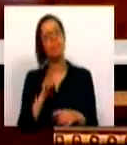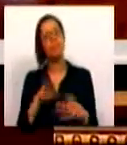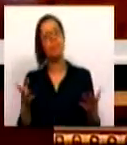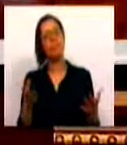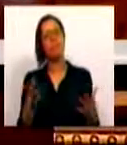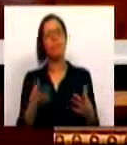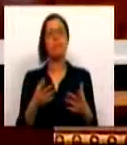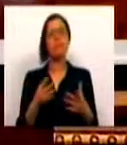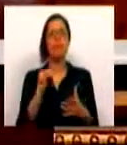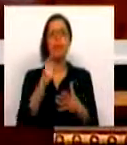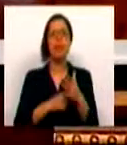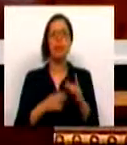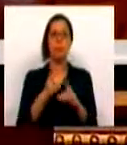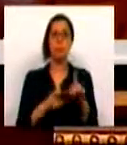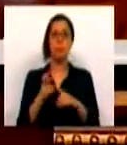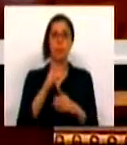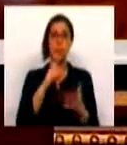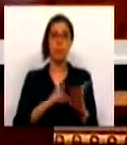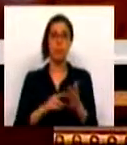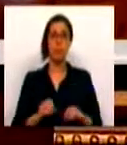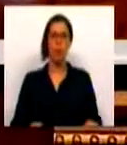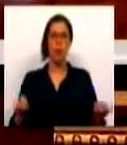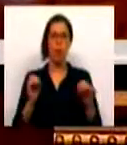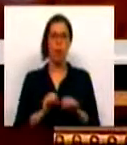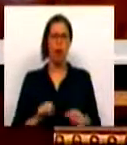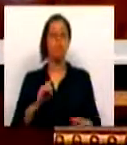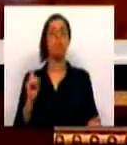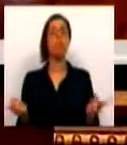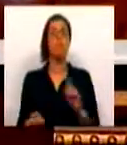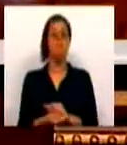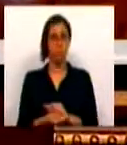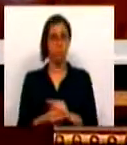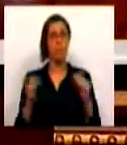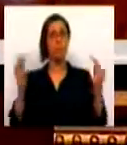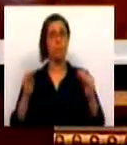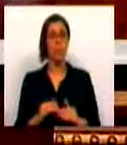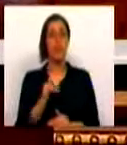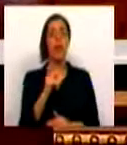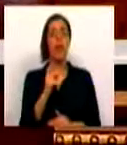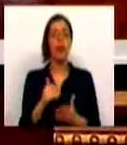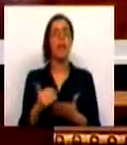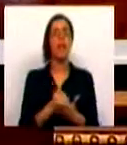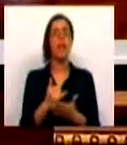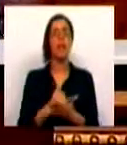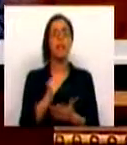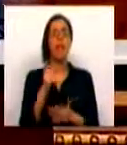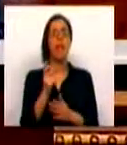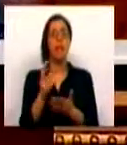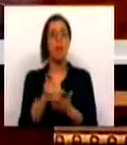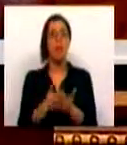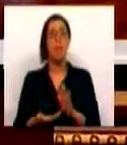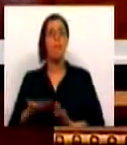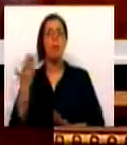um aumento de impostos onde eles não existiram. Pelo contrário, baixou o IVA e a receita do IVA aumentou.